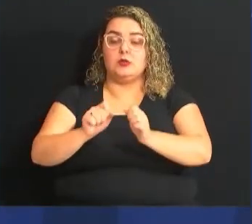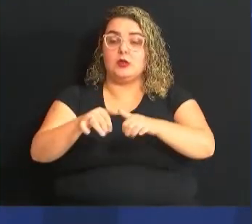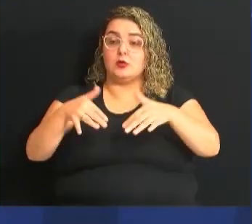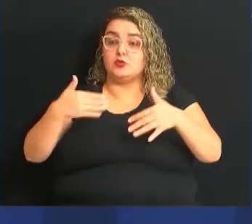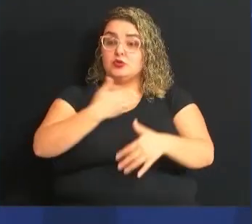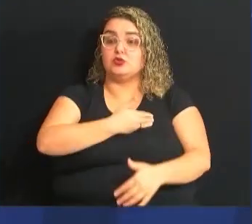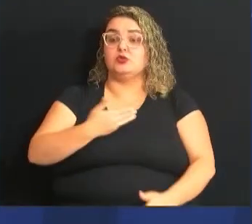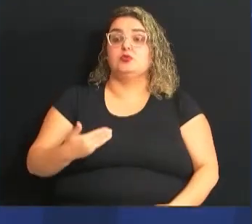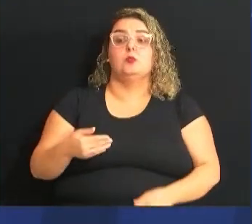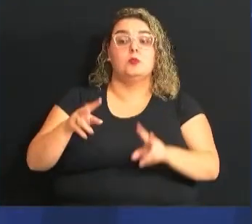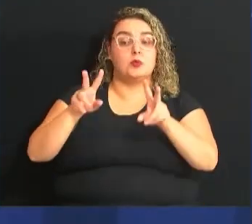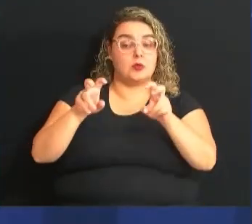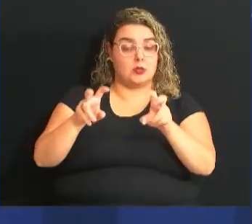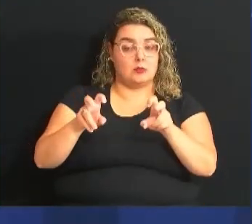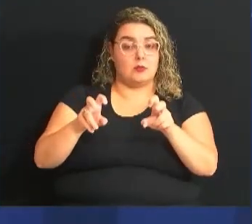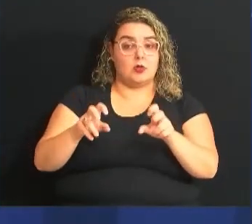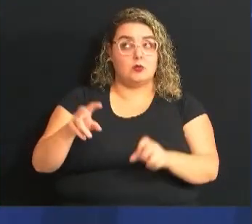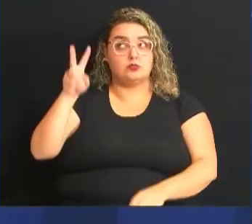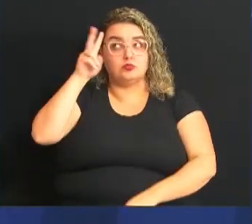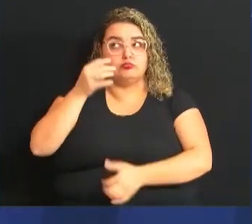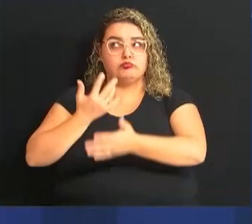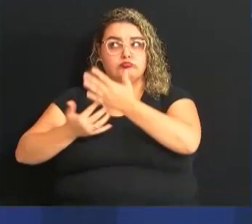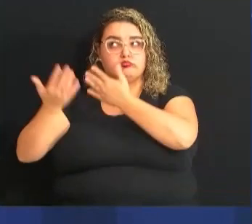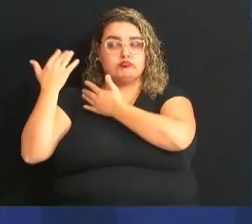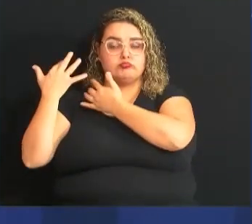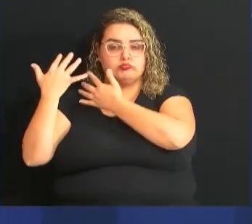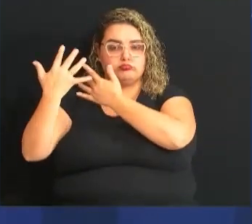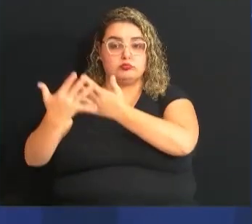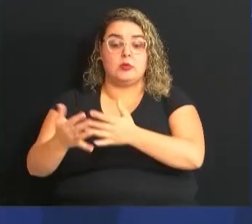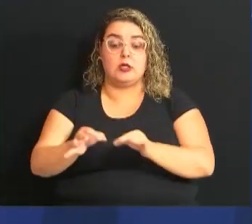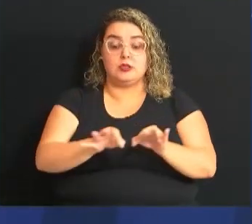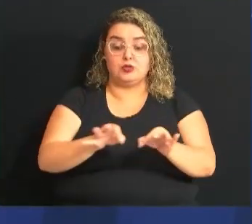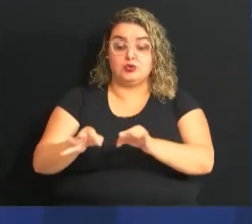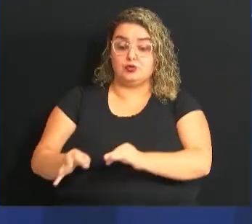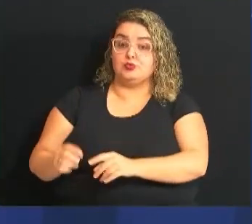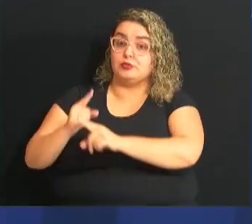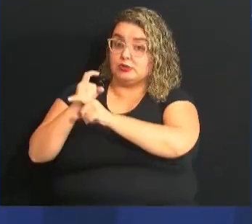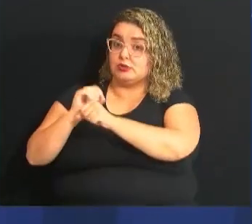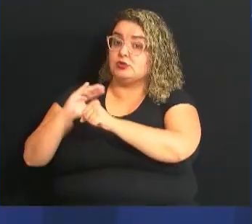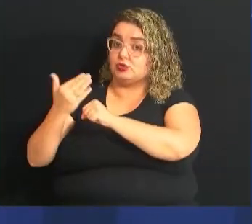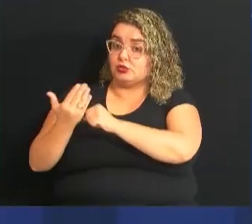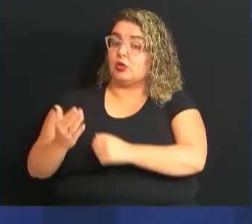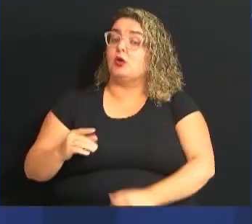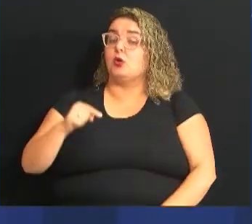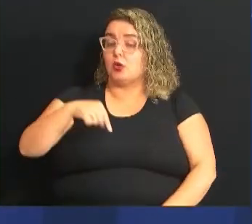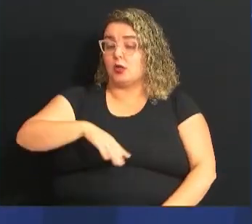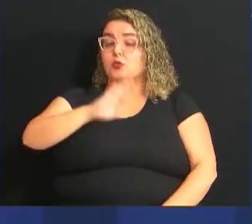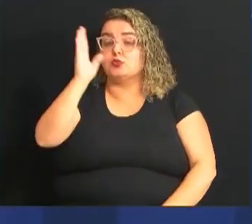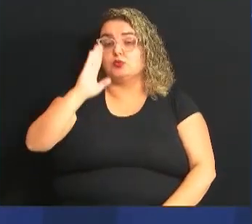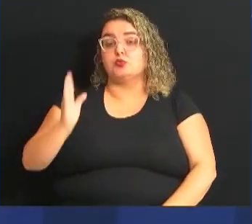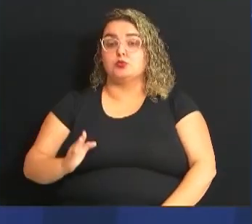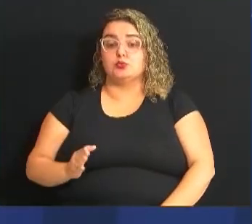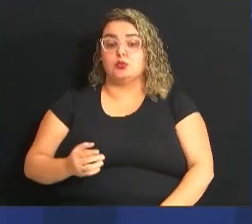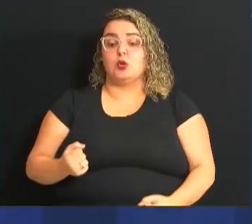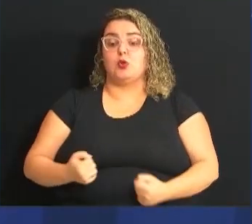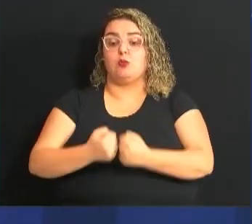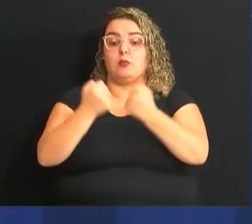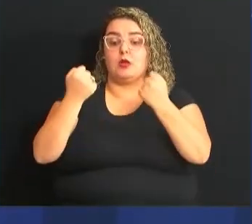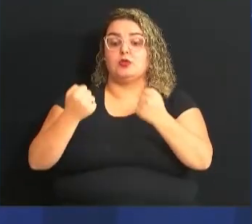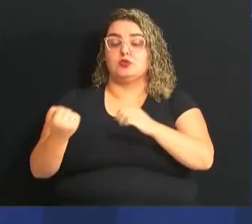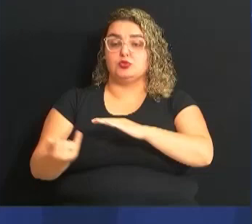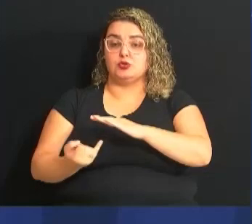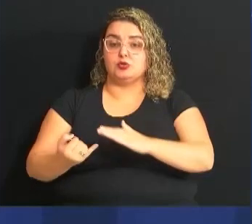como tema o histórico das organizações fascistas do Brasil e combate institucional. A Dalila